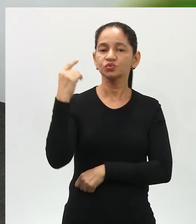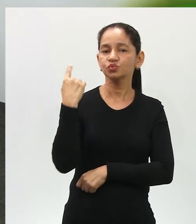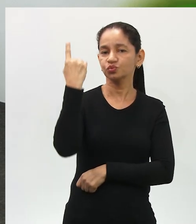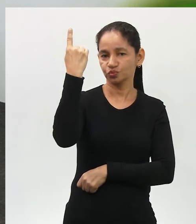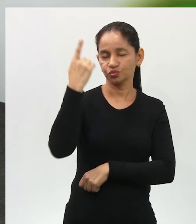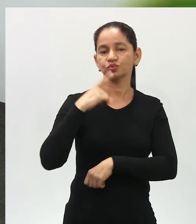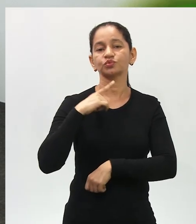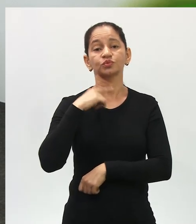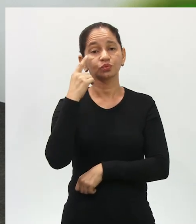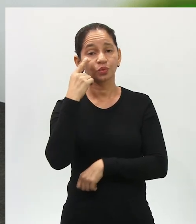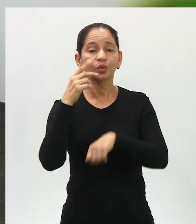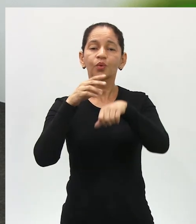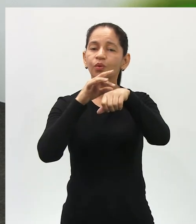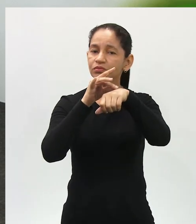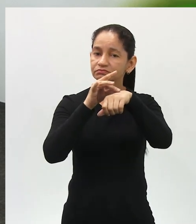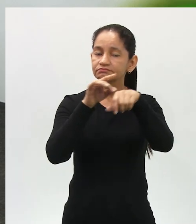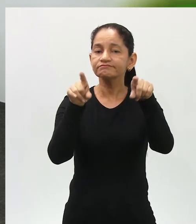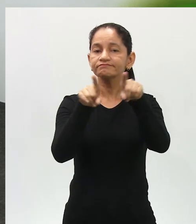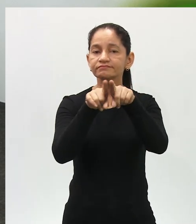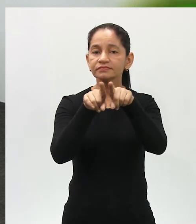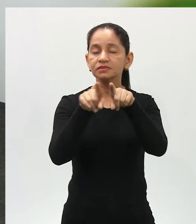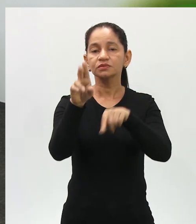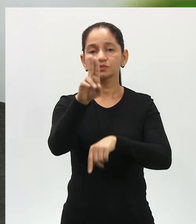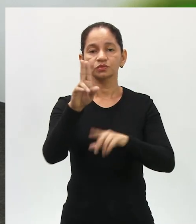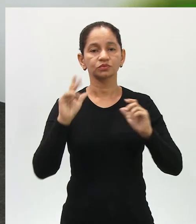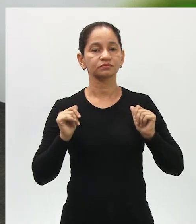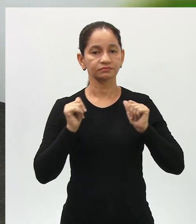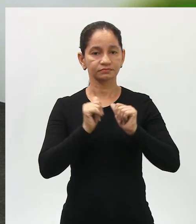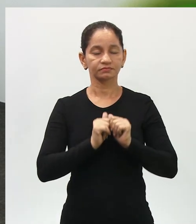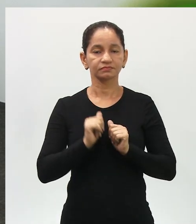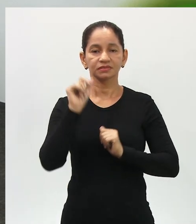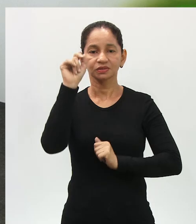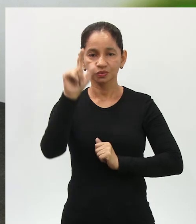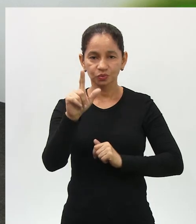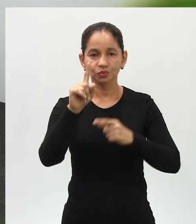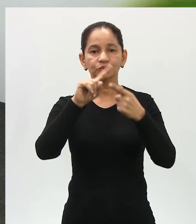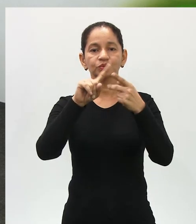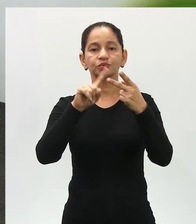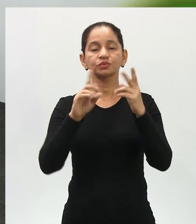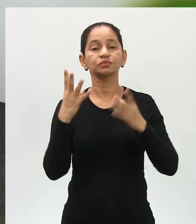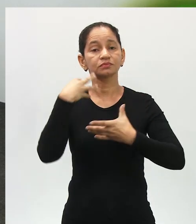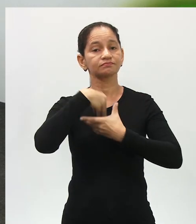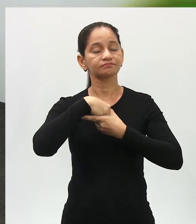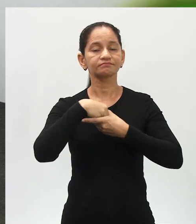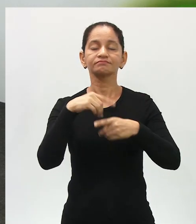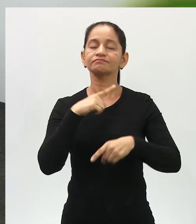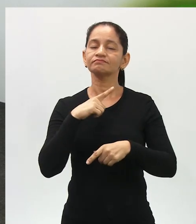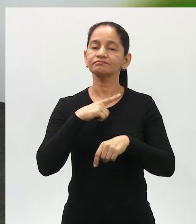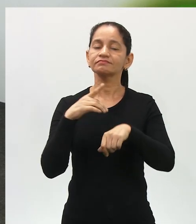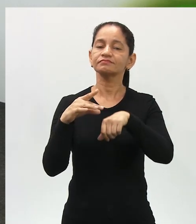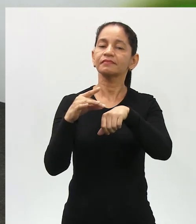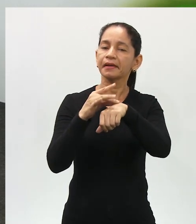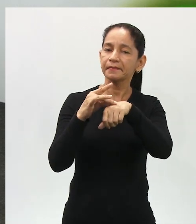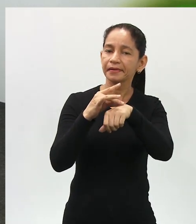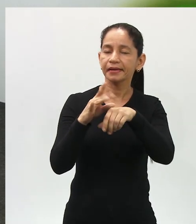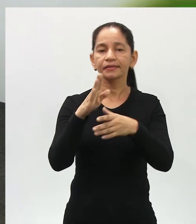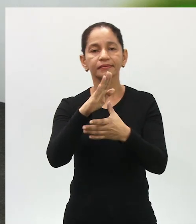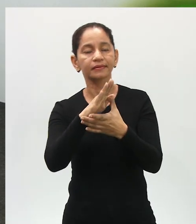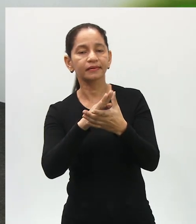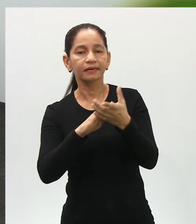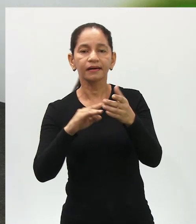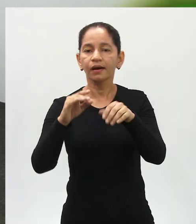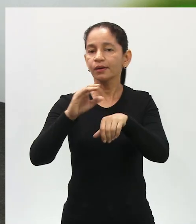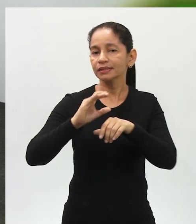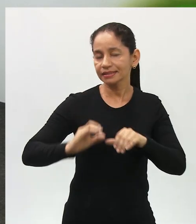1,75 m, tenho olhos escuros, estou usando um blazer azul, uma camiseta preta, uma calça cinza e